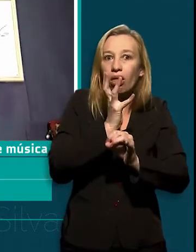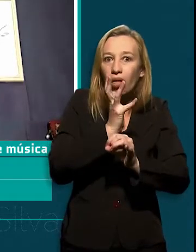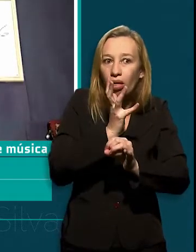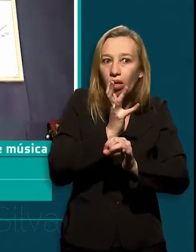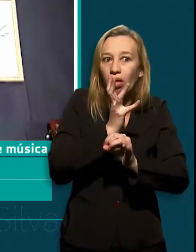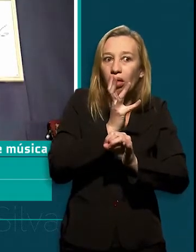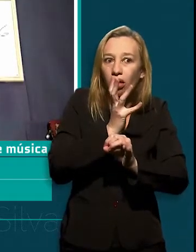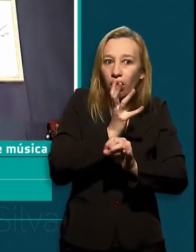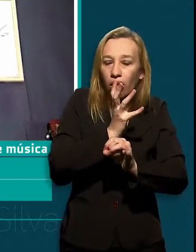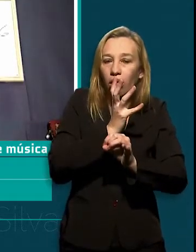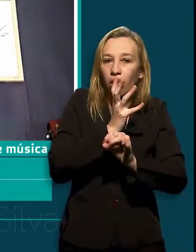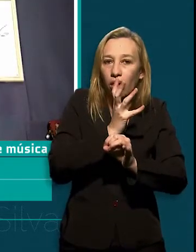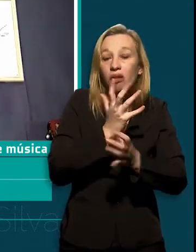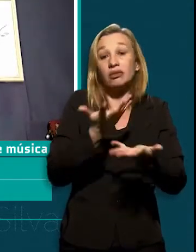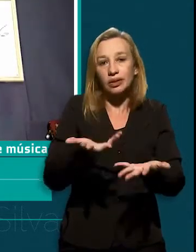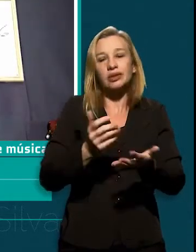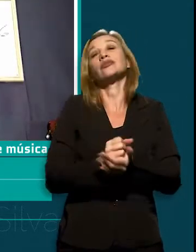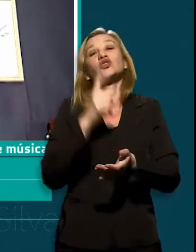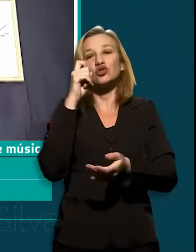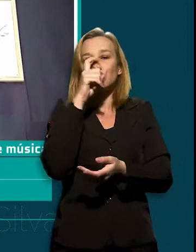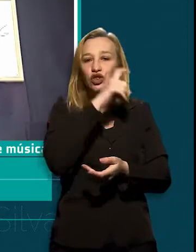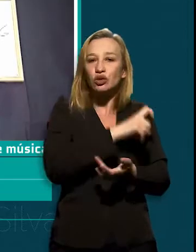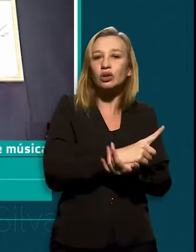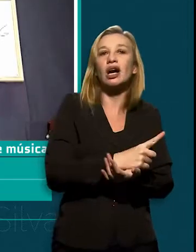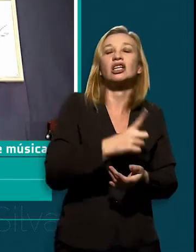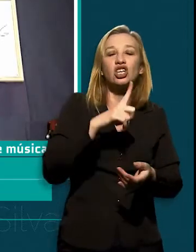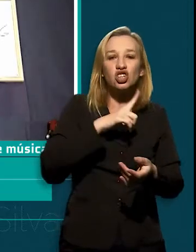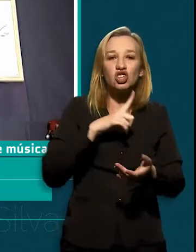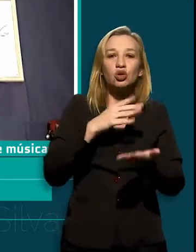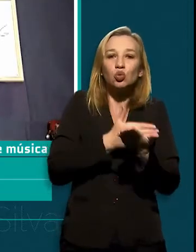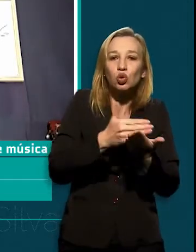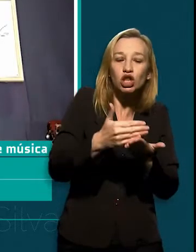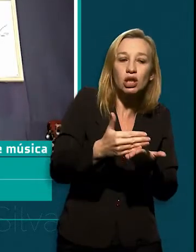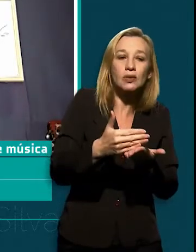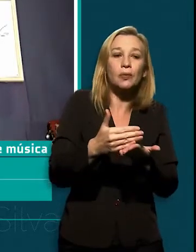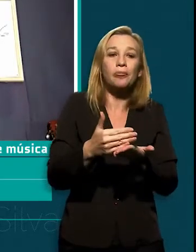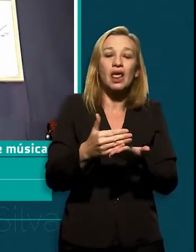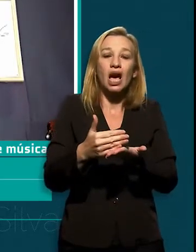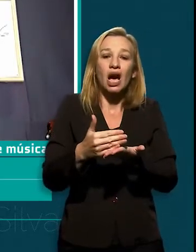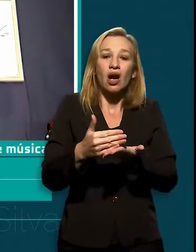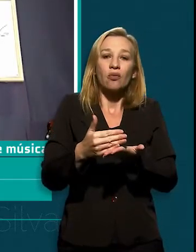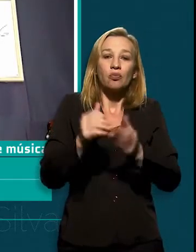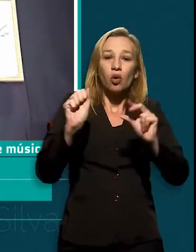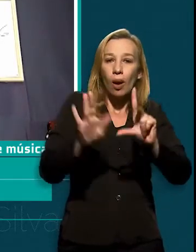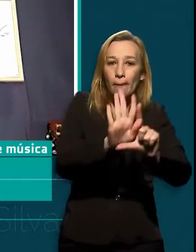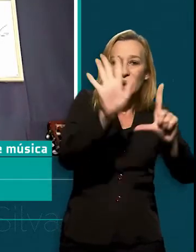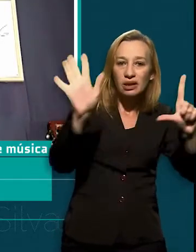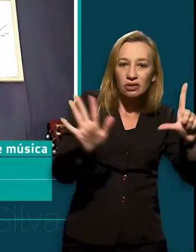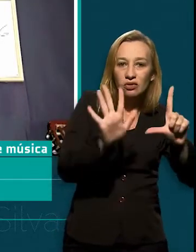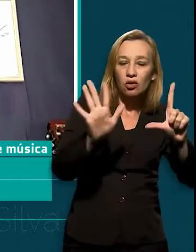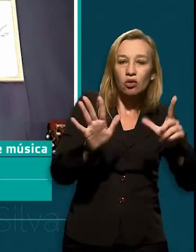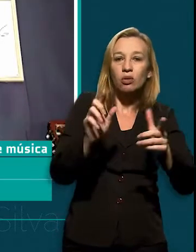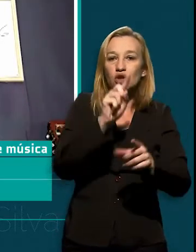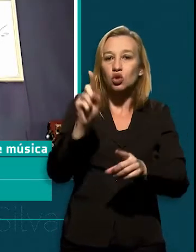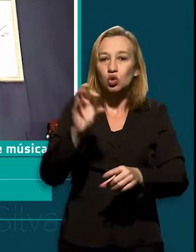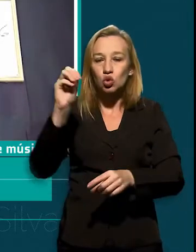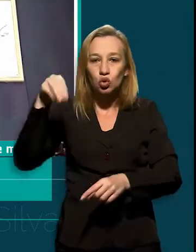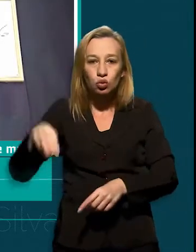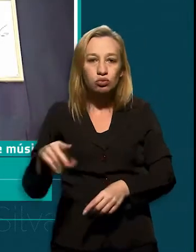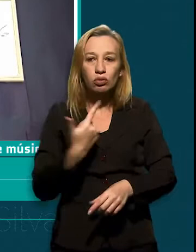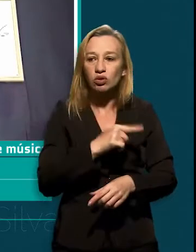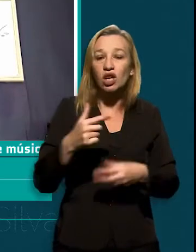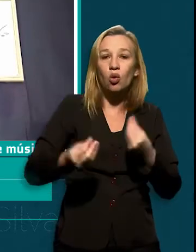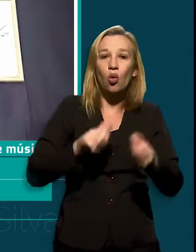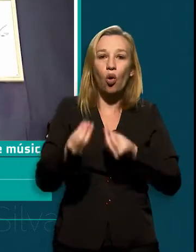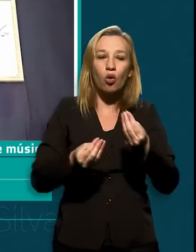era questão, às vezes, há uma dificuldade que eu tinha bem no início, é o seguinte: com a plataforma Zoom,